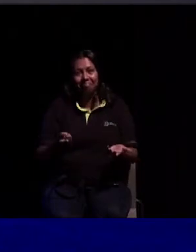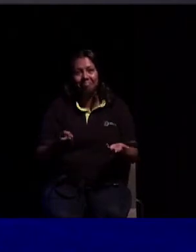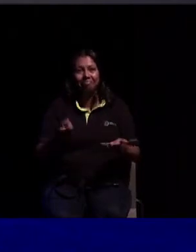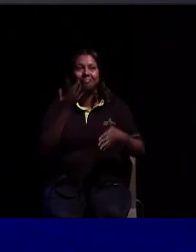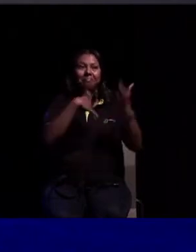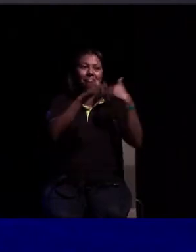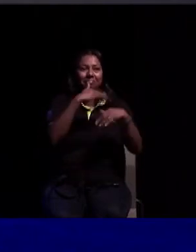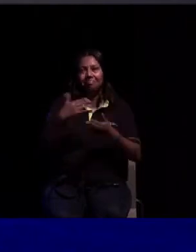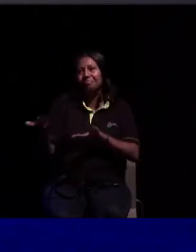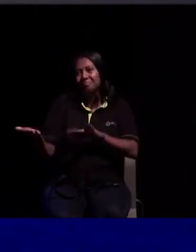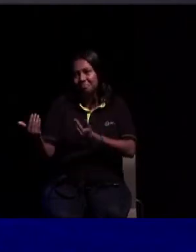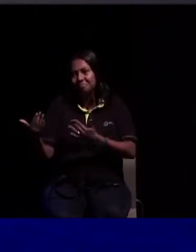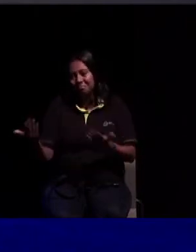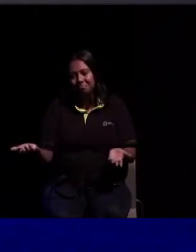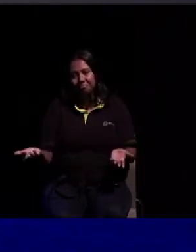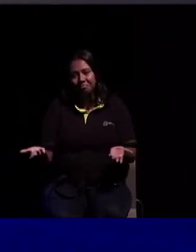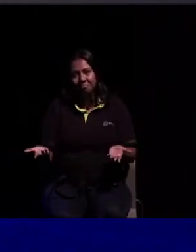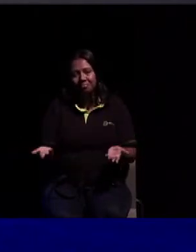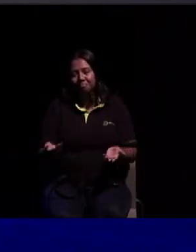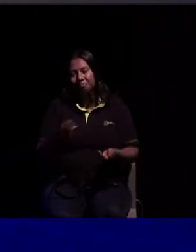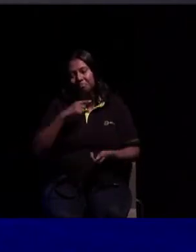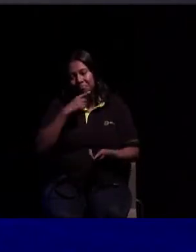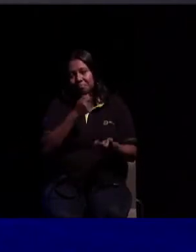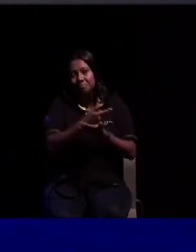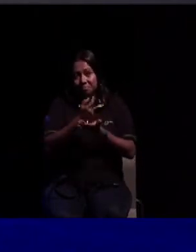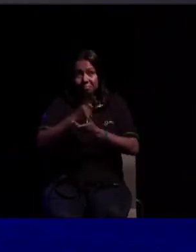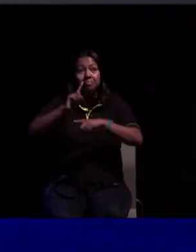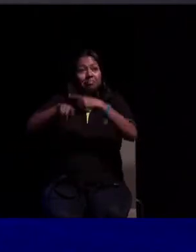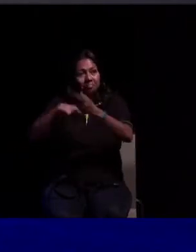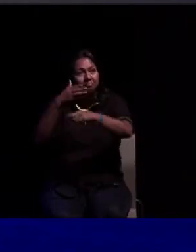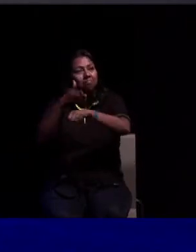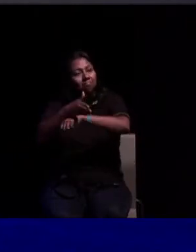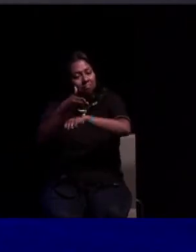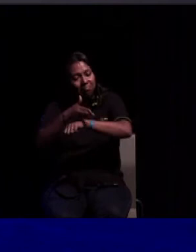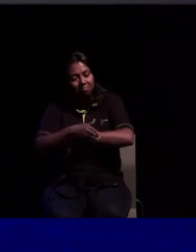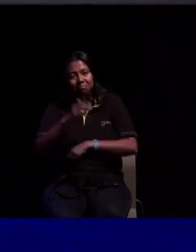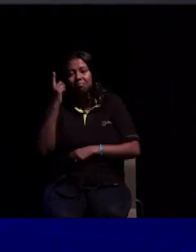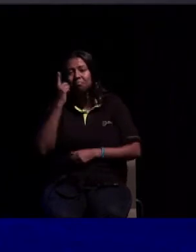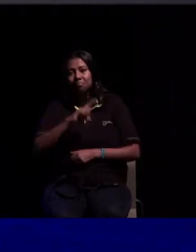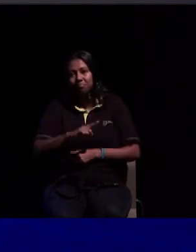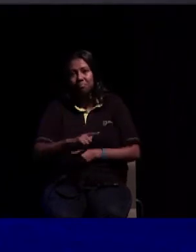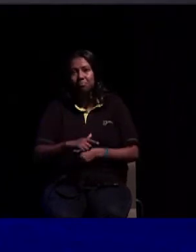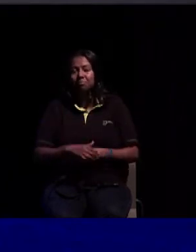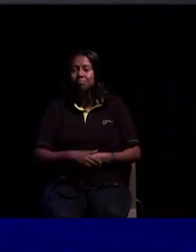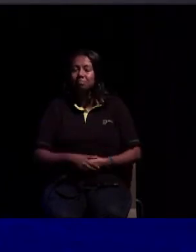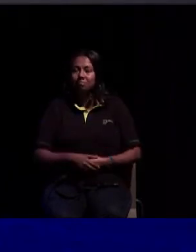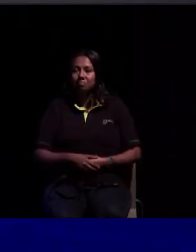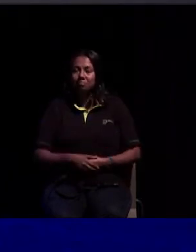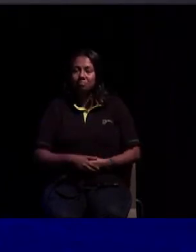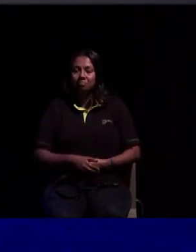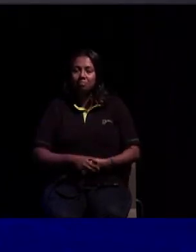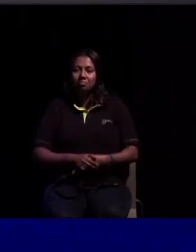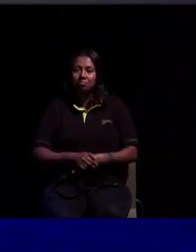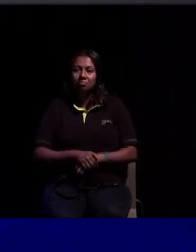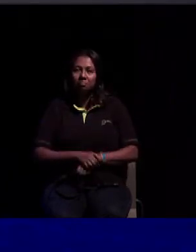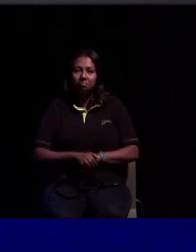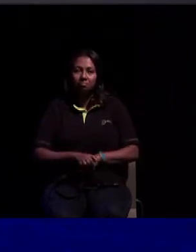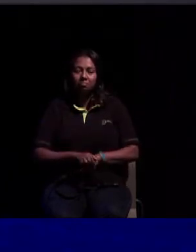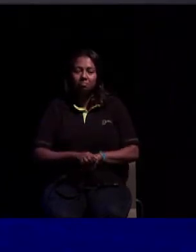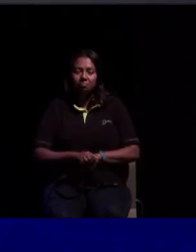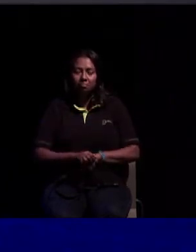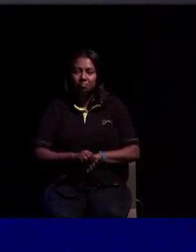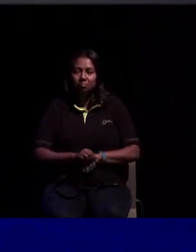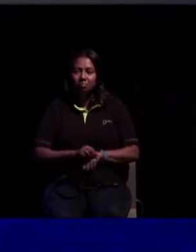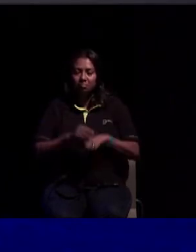pôde ter esse tipo de acesso a partir de uma política orientada, né,